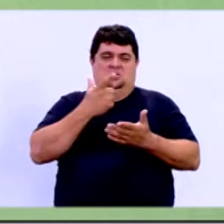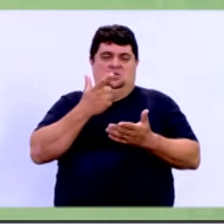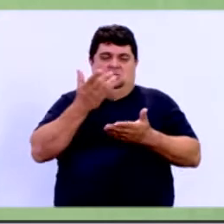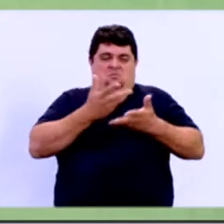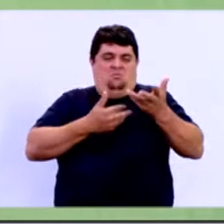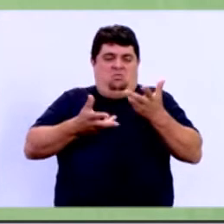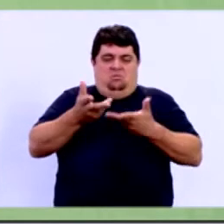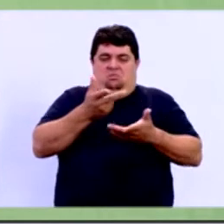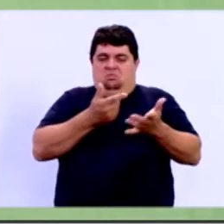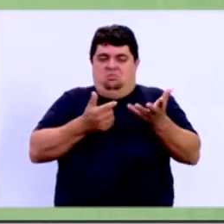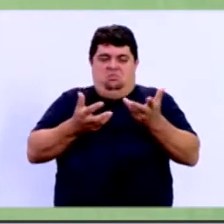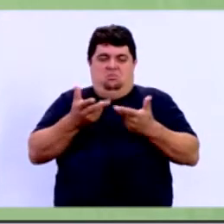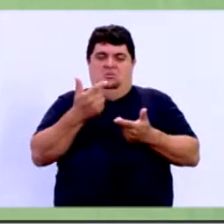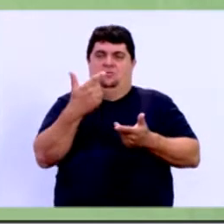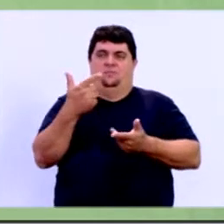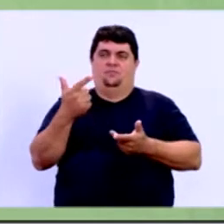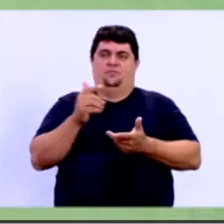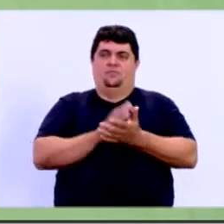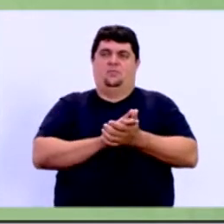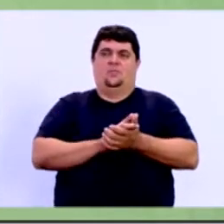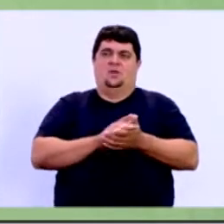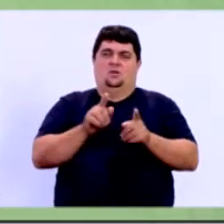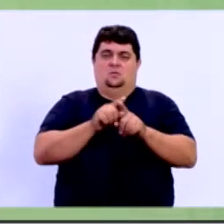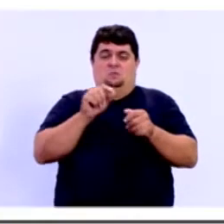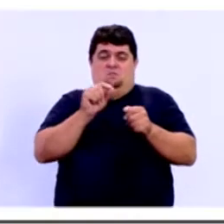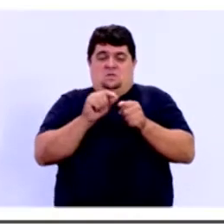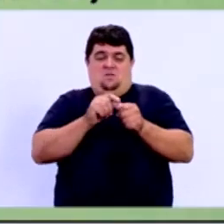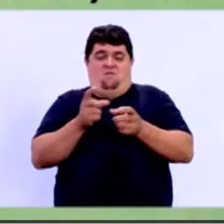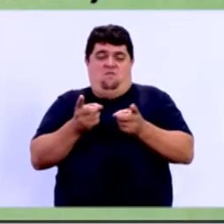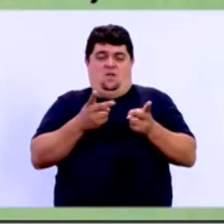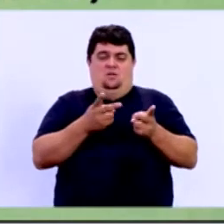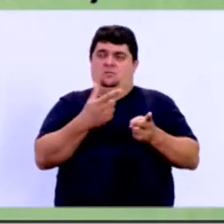né, e a ação propriamente de venda, né.